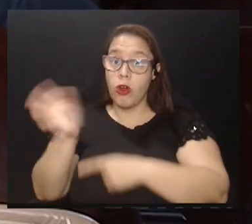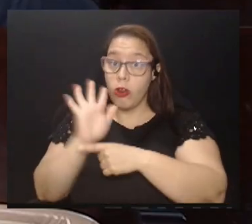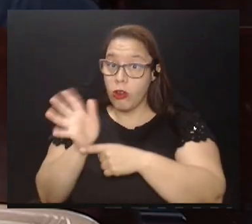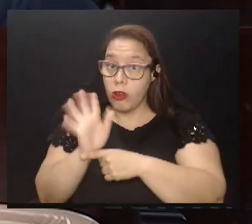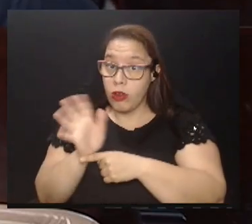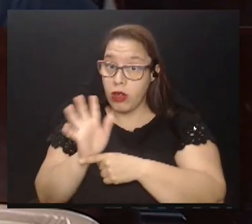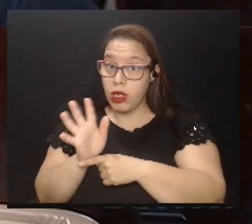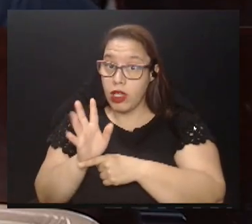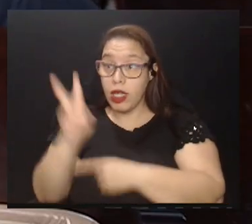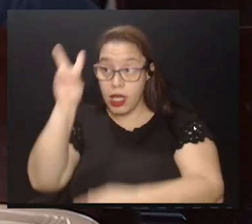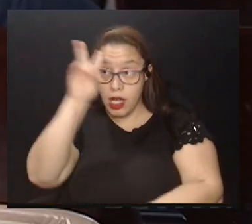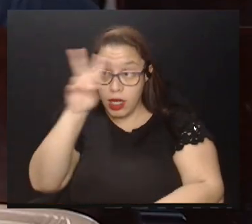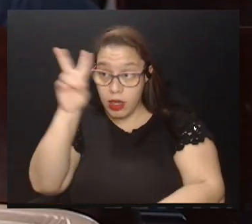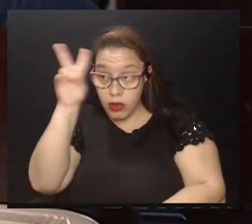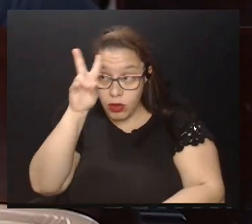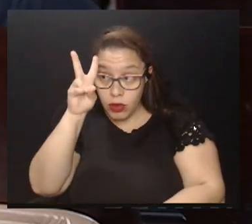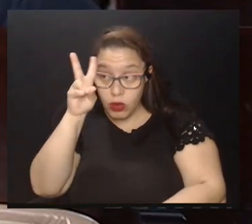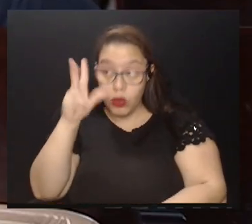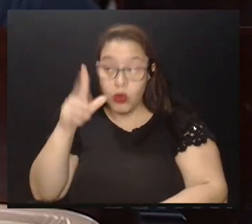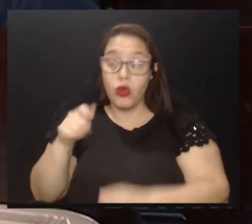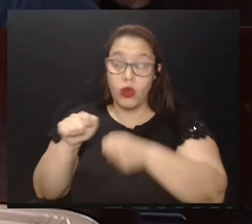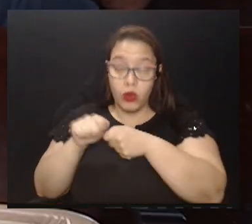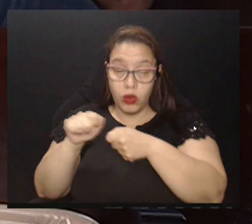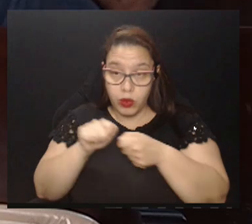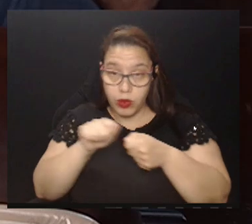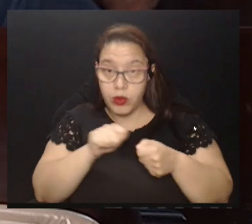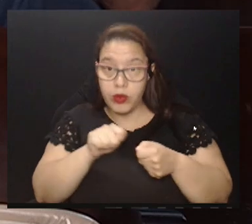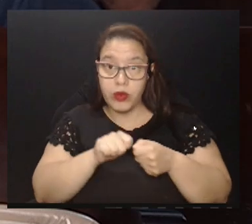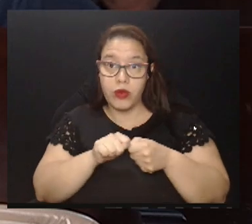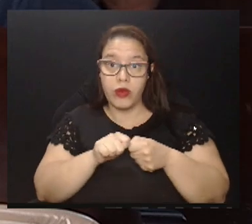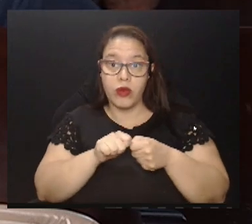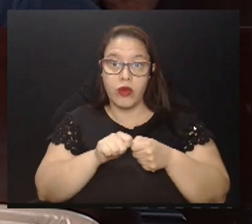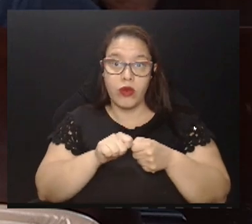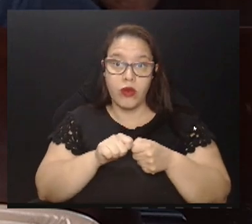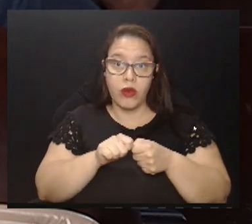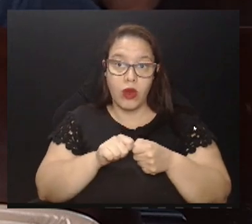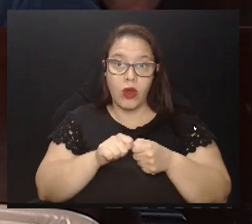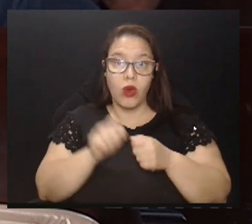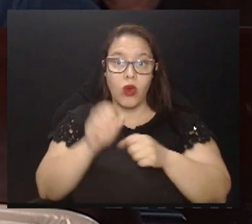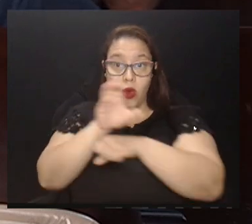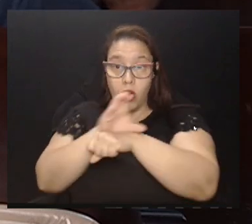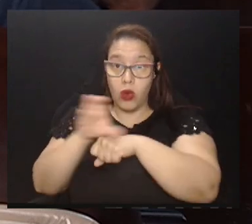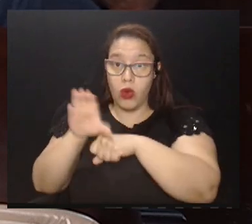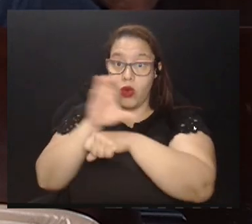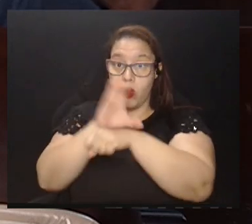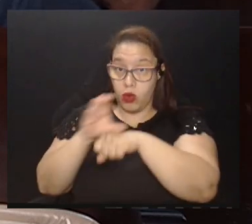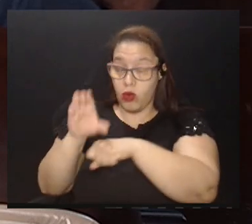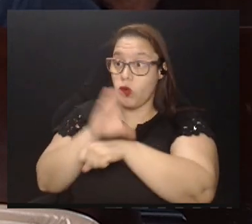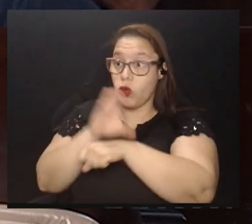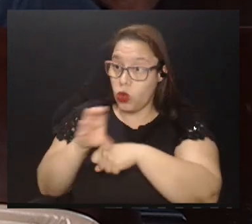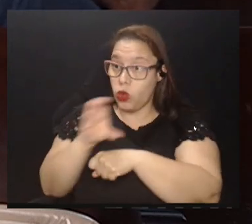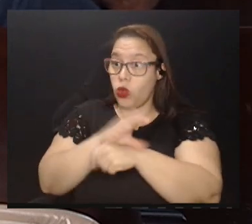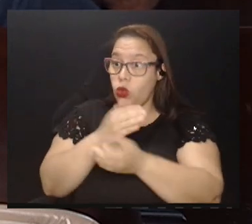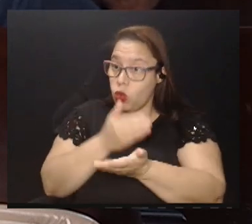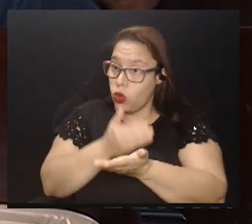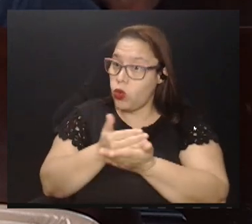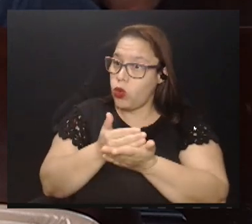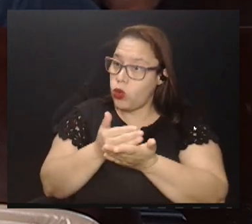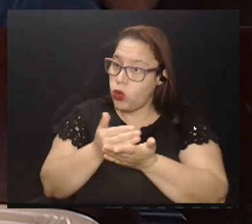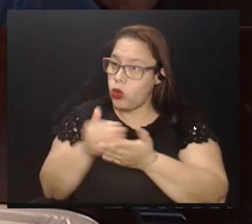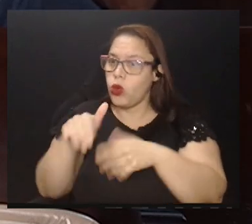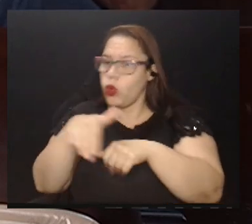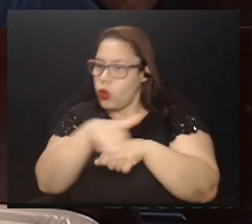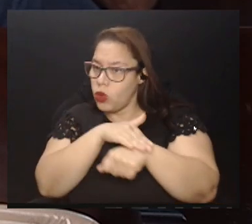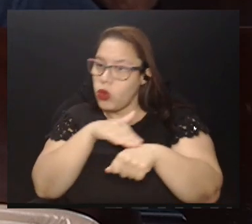enquanto a gente estava começamos como se fosse um curso. Enquanto eu converso com vocês, eu vejo que a gente vai fazer